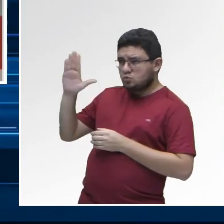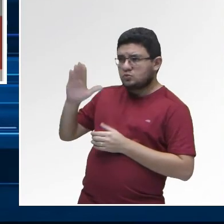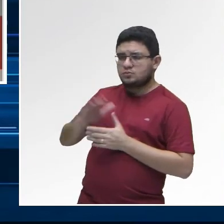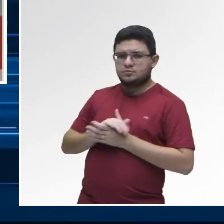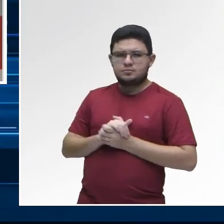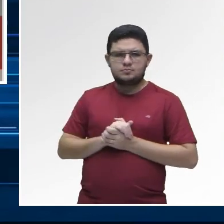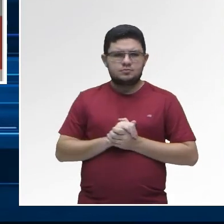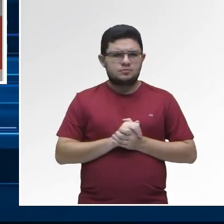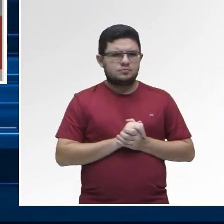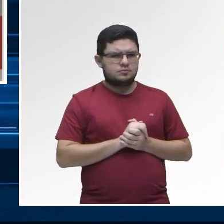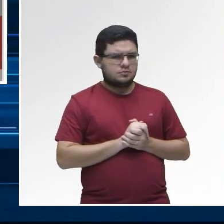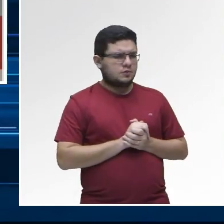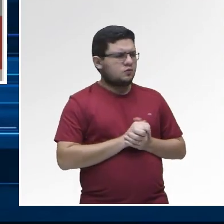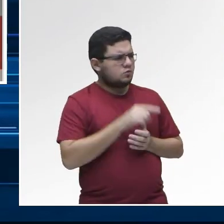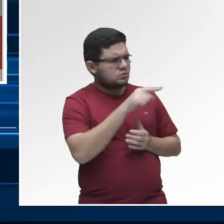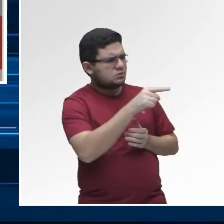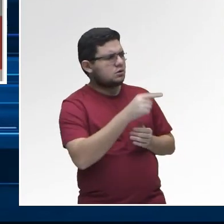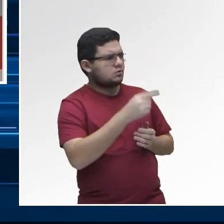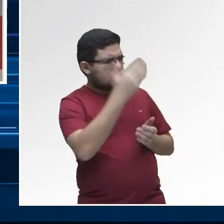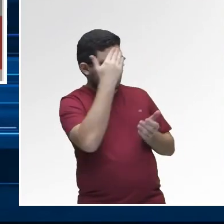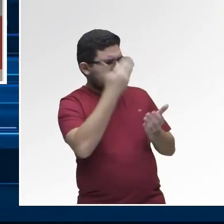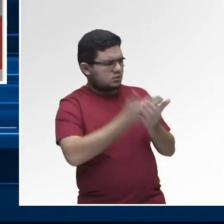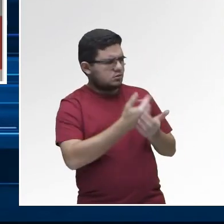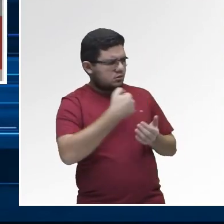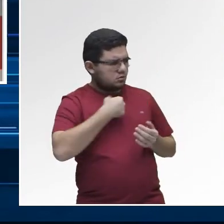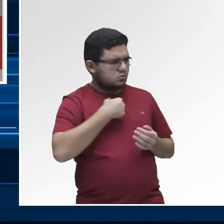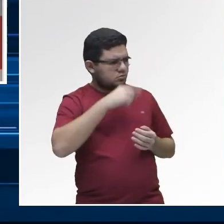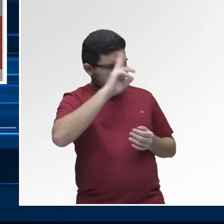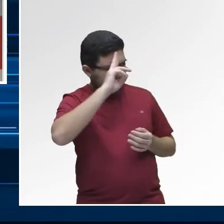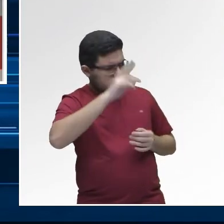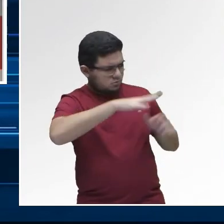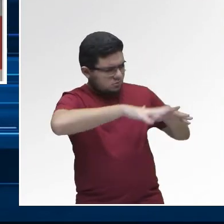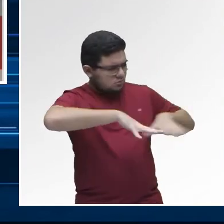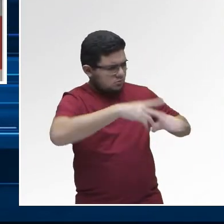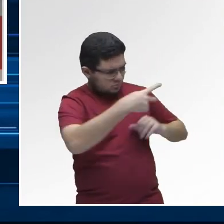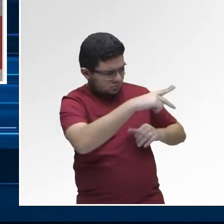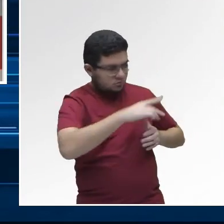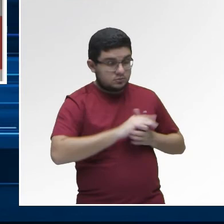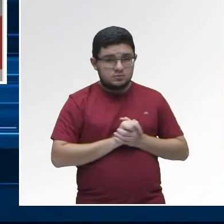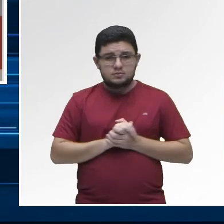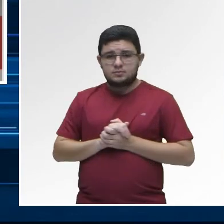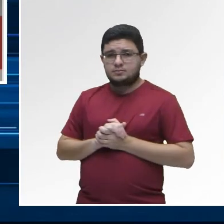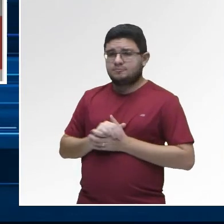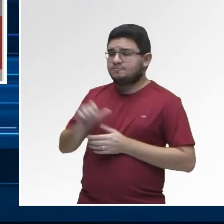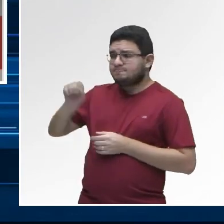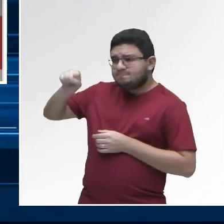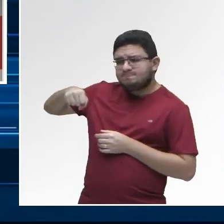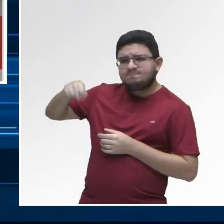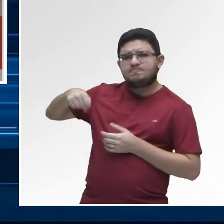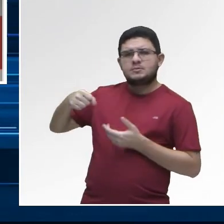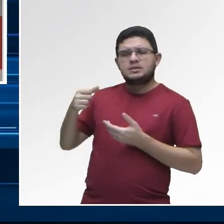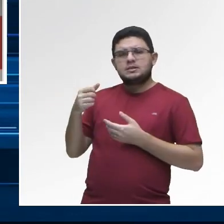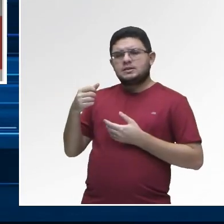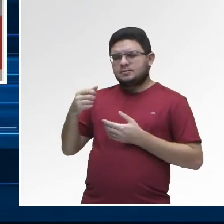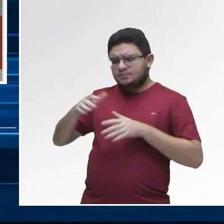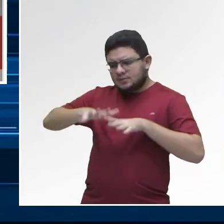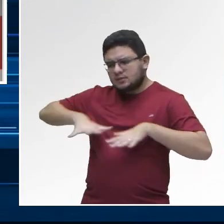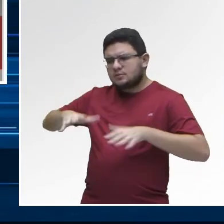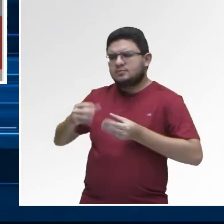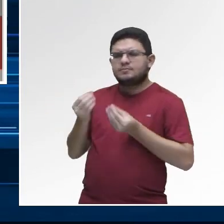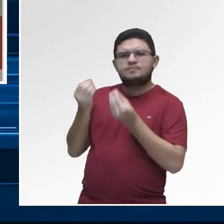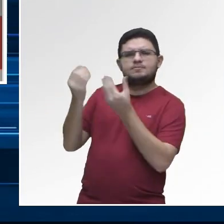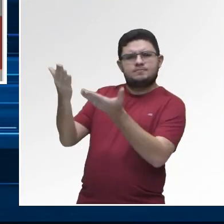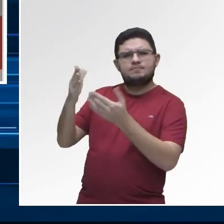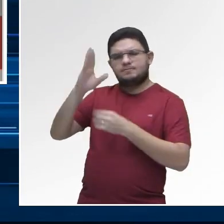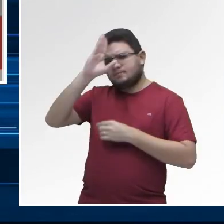mim como o seu senhor as suas terras? Sim, minhas terras pertencem ao meu senhor. Como o